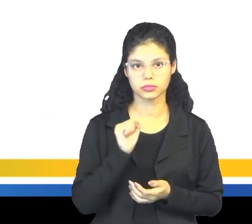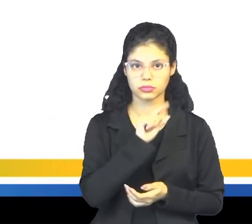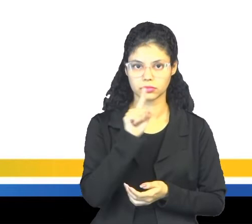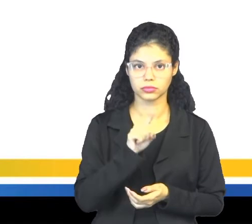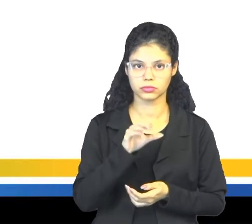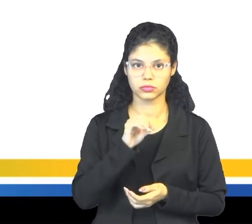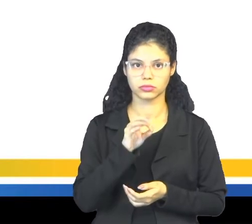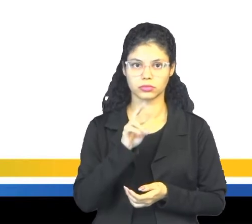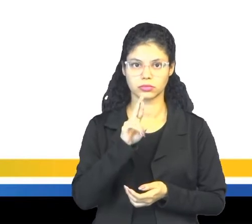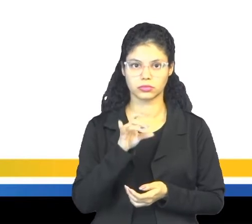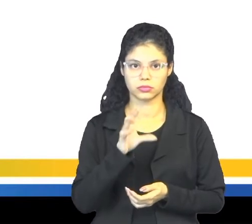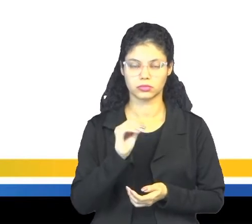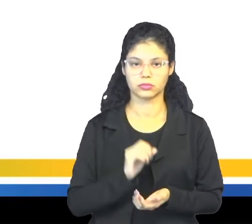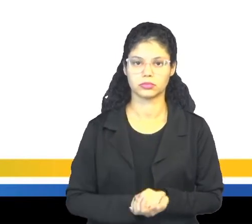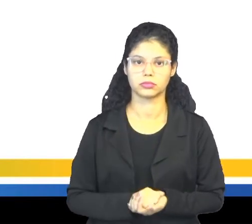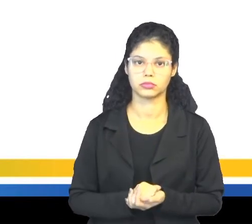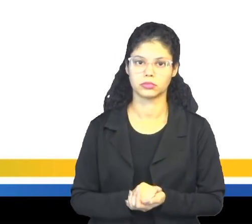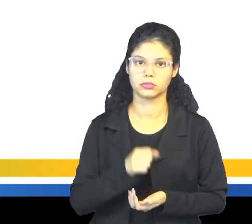zootrópio, tá?